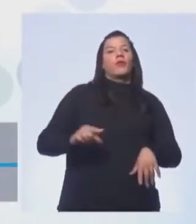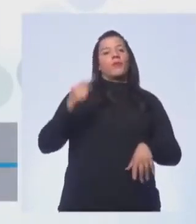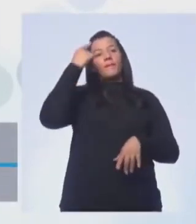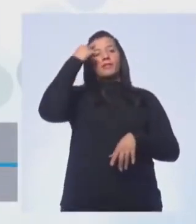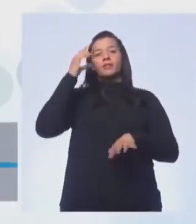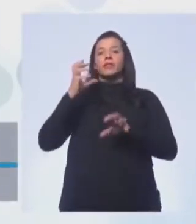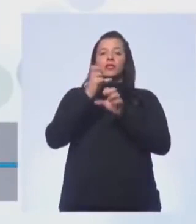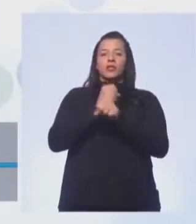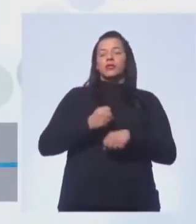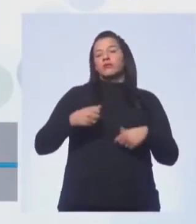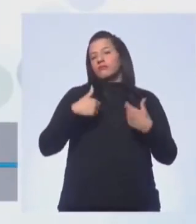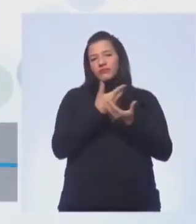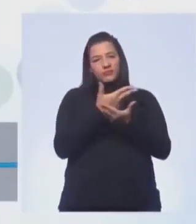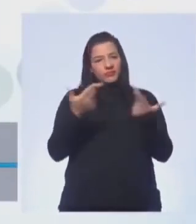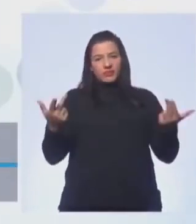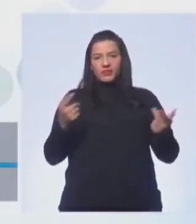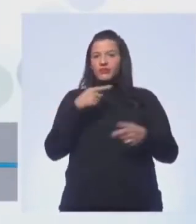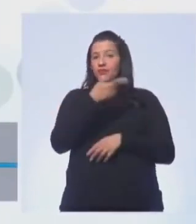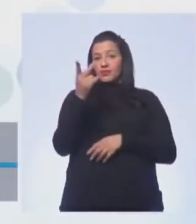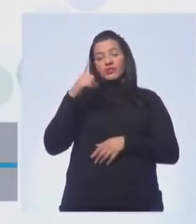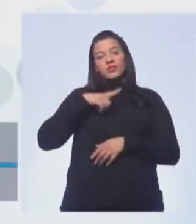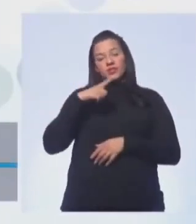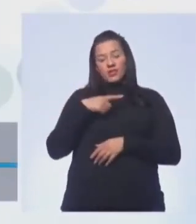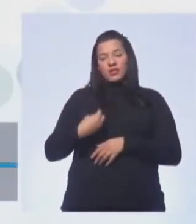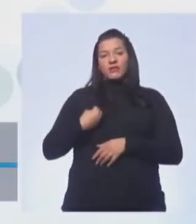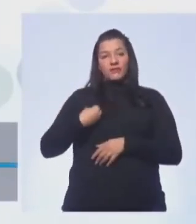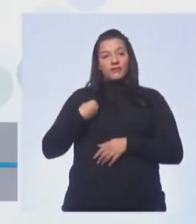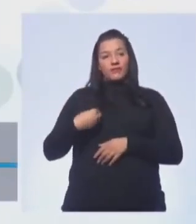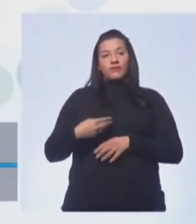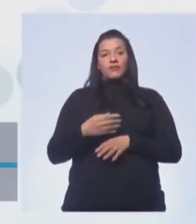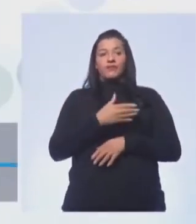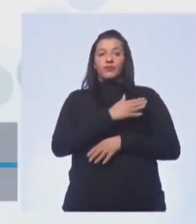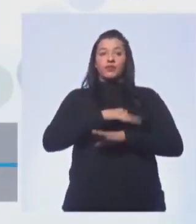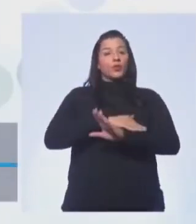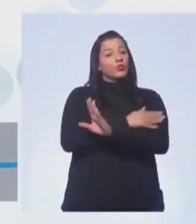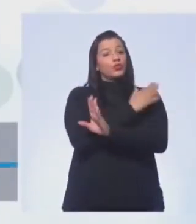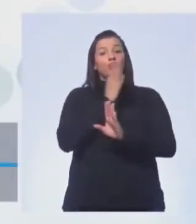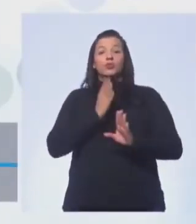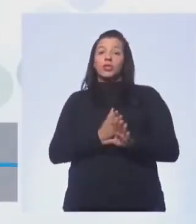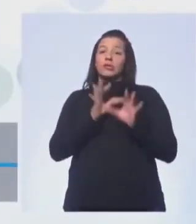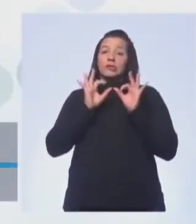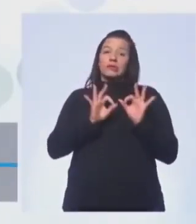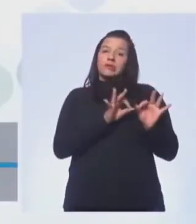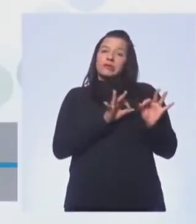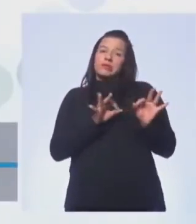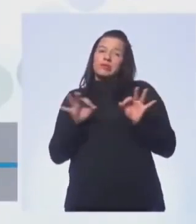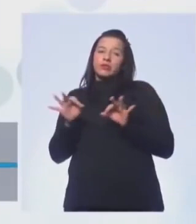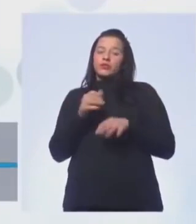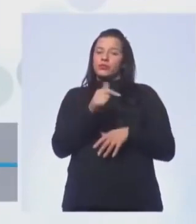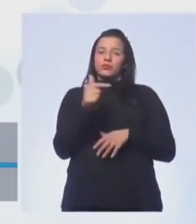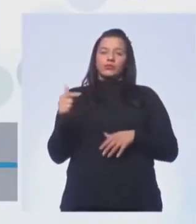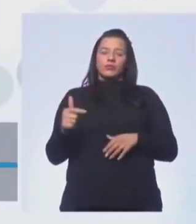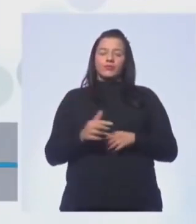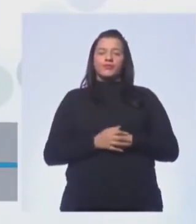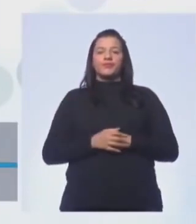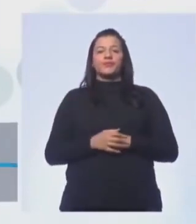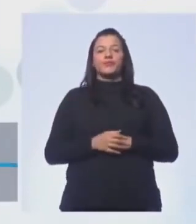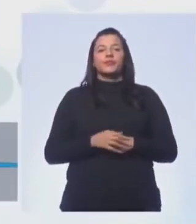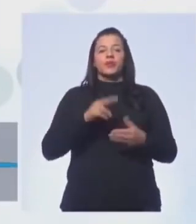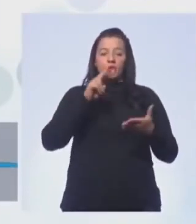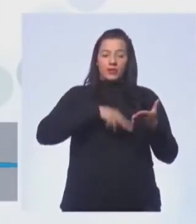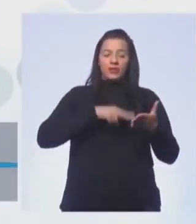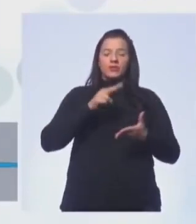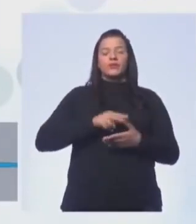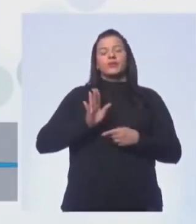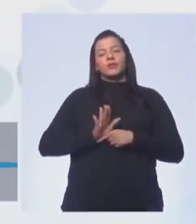vai ganhar, mas alguma coisa do fabulado você vive durante o dia. Você não consegue ser racional o dia inteiro, né? Antônio Cândido dizia isso. E a leitura, ela ajuda